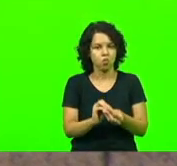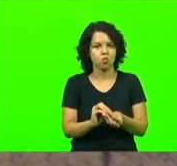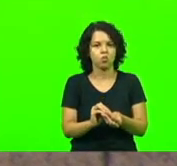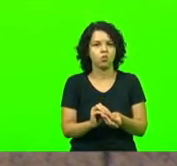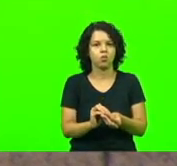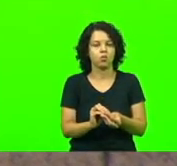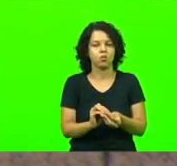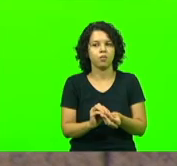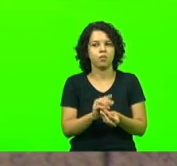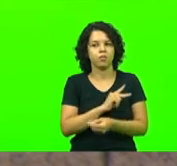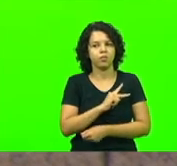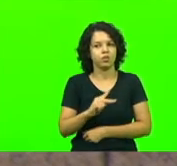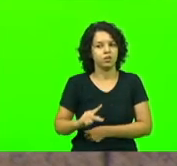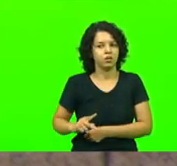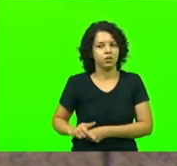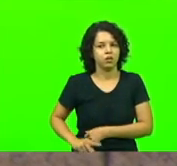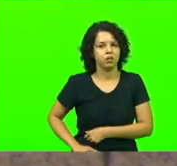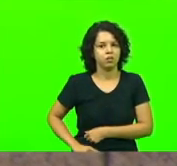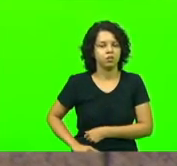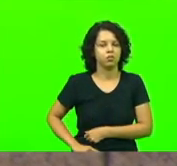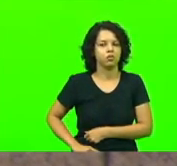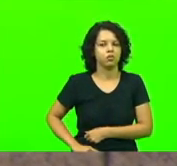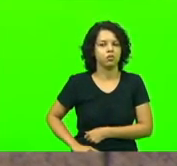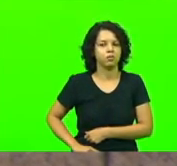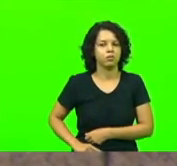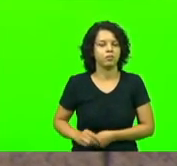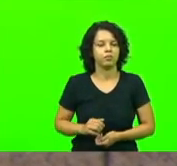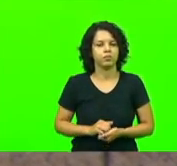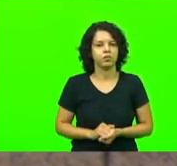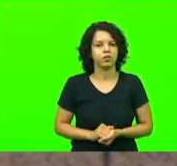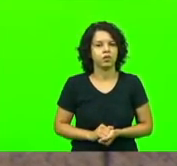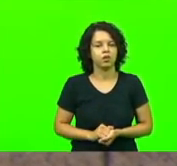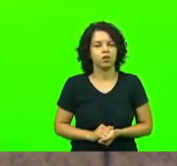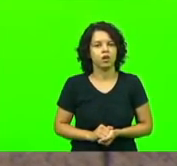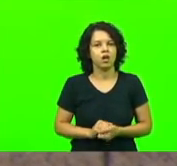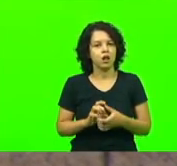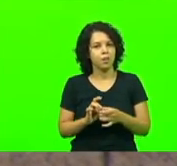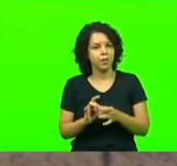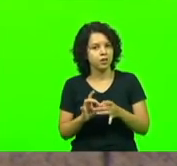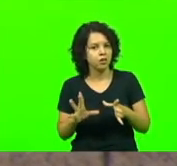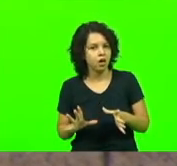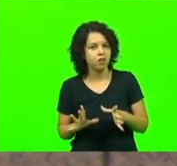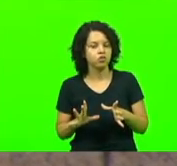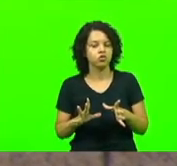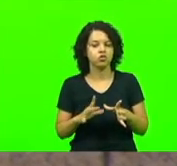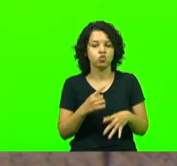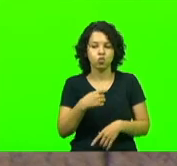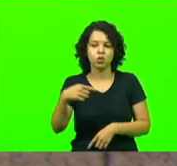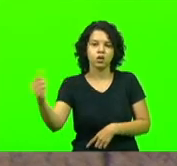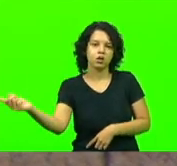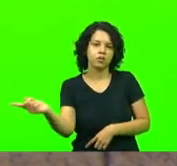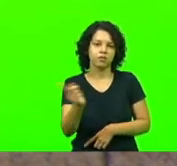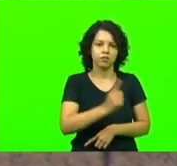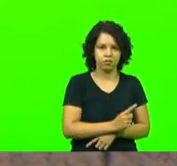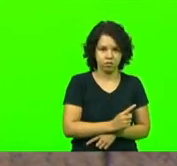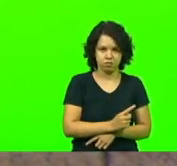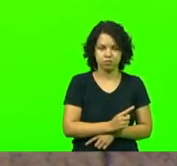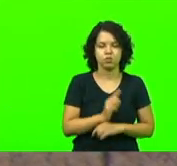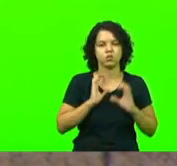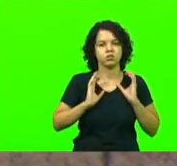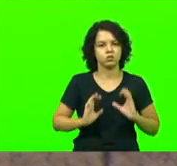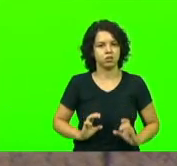deputados, dizendo que a gente não pode ferir a liberdade de ir e vir do cidadão, mesmo